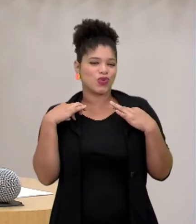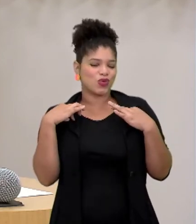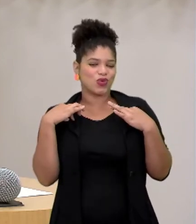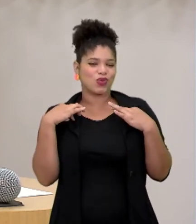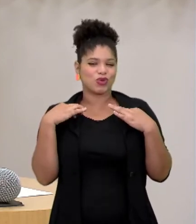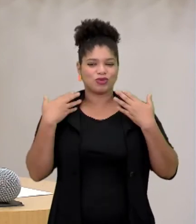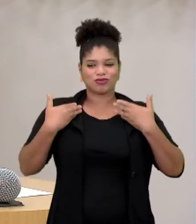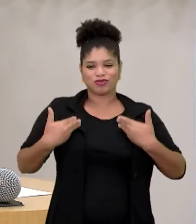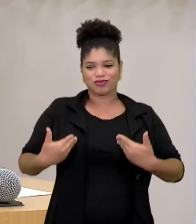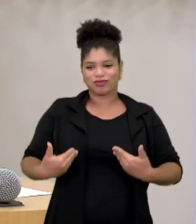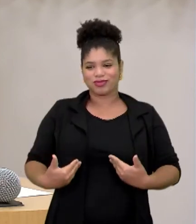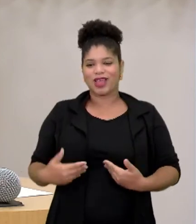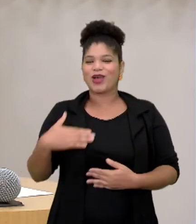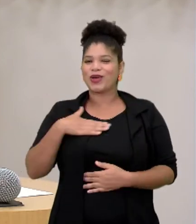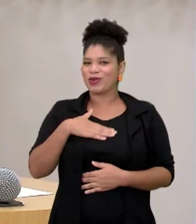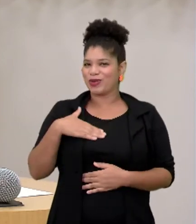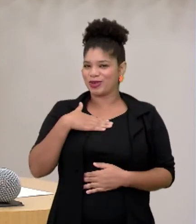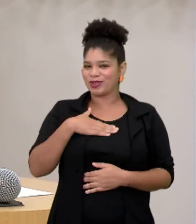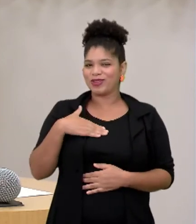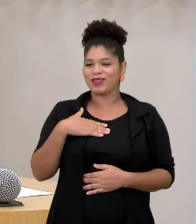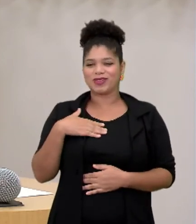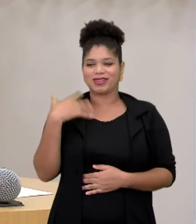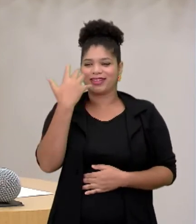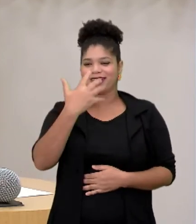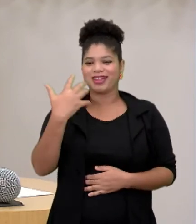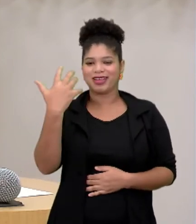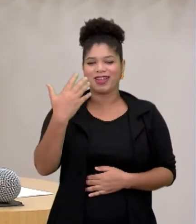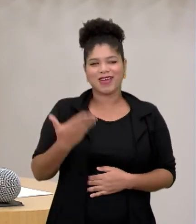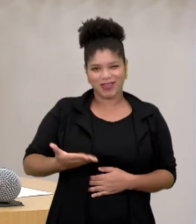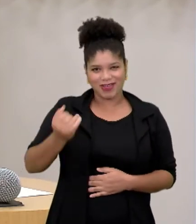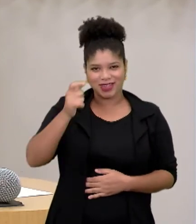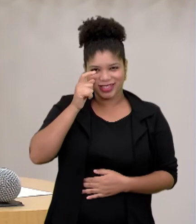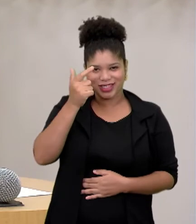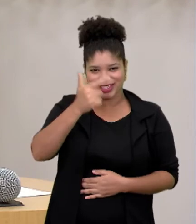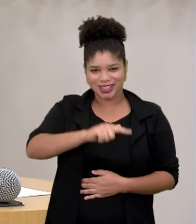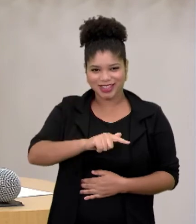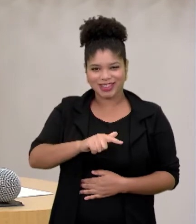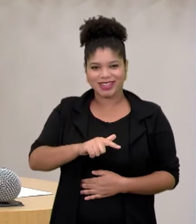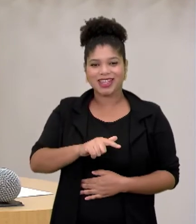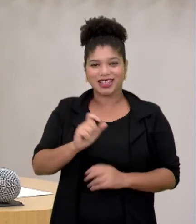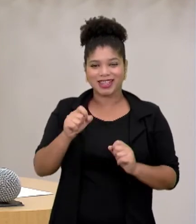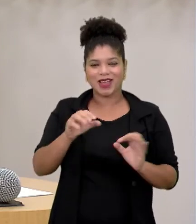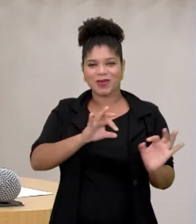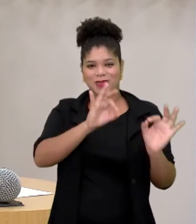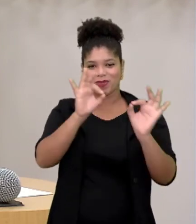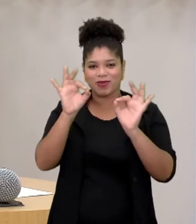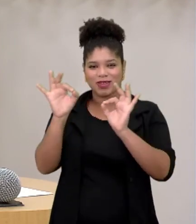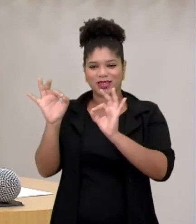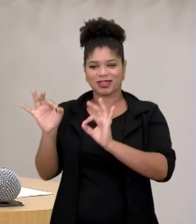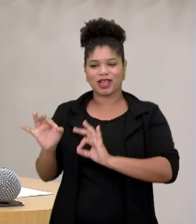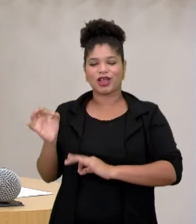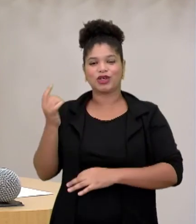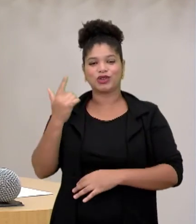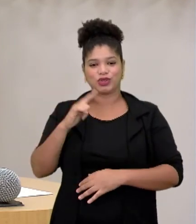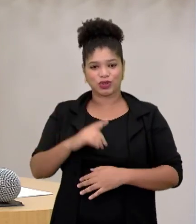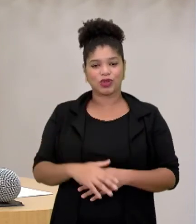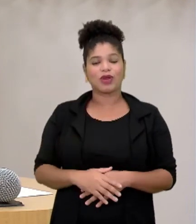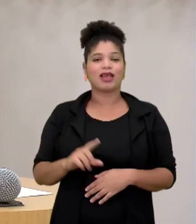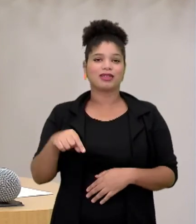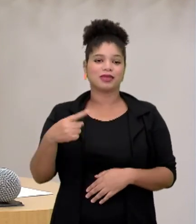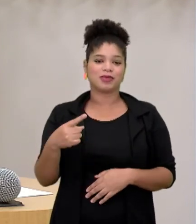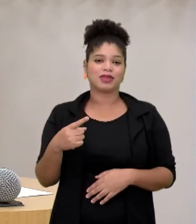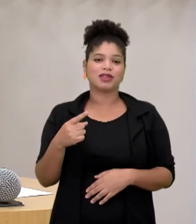mesmo. Eu achei aquela propaganda assim incrível. Vamos assistir ela de novo, se der para passar ela de novo. E aí a